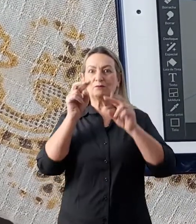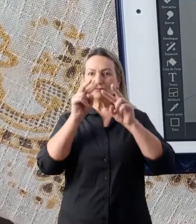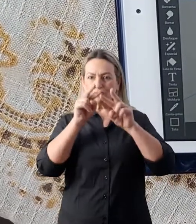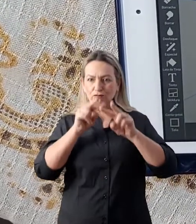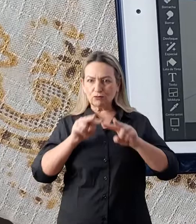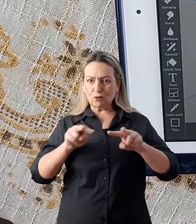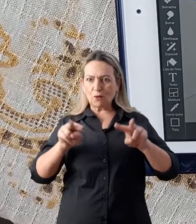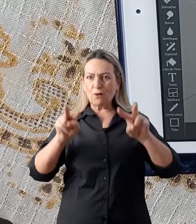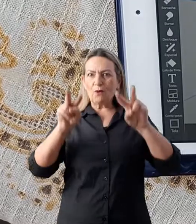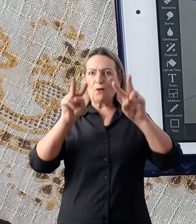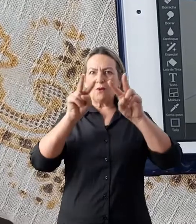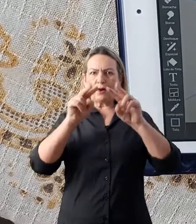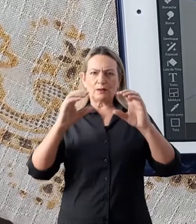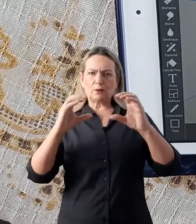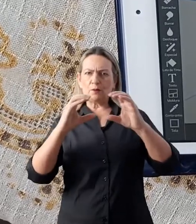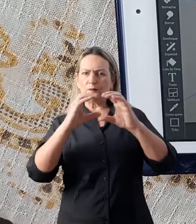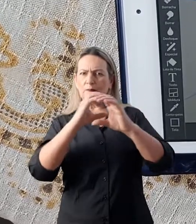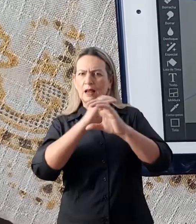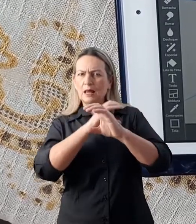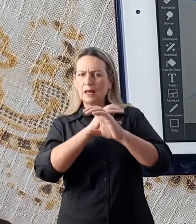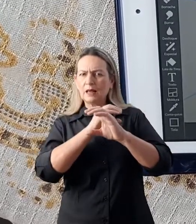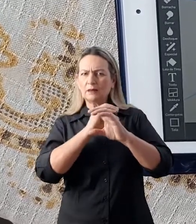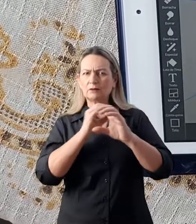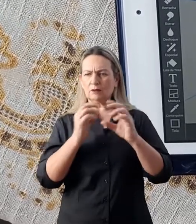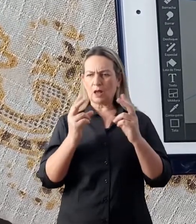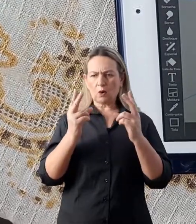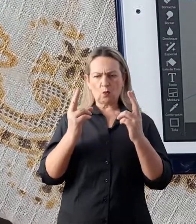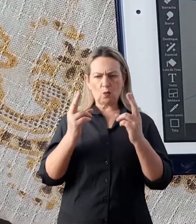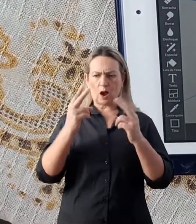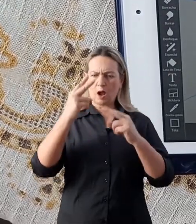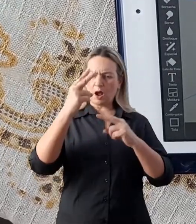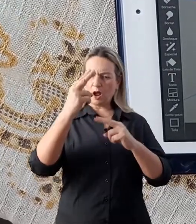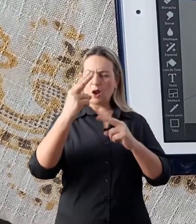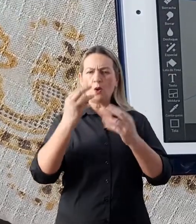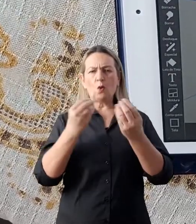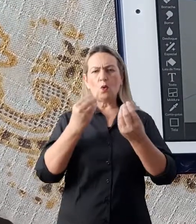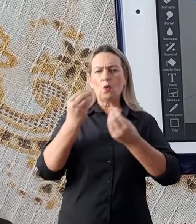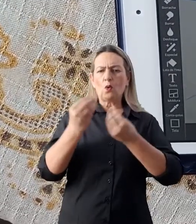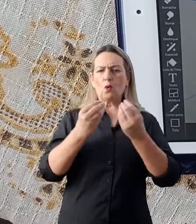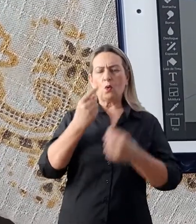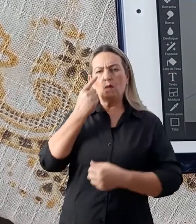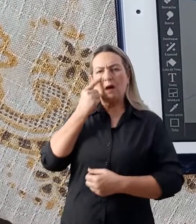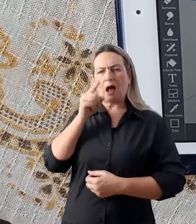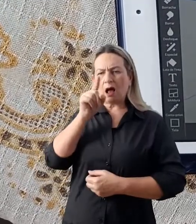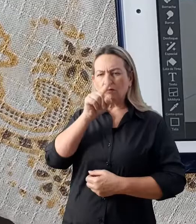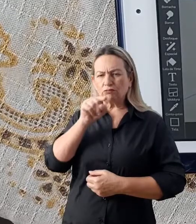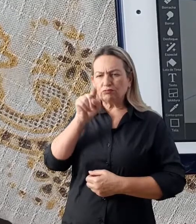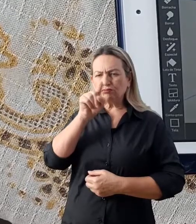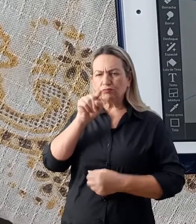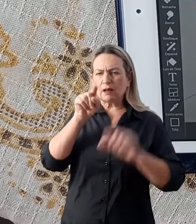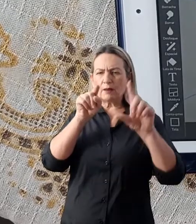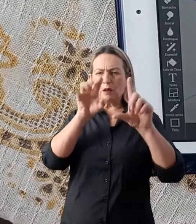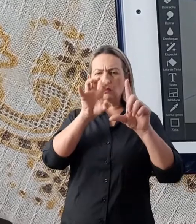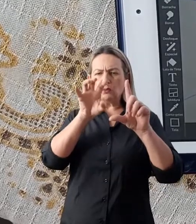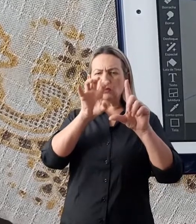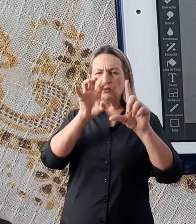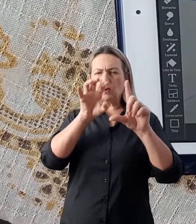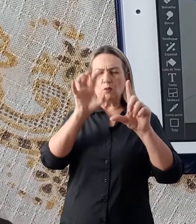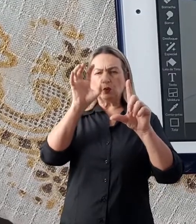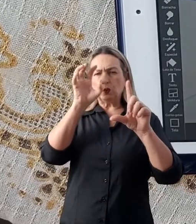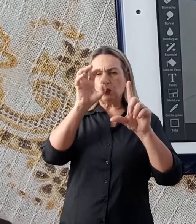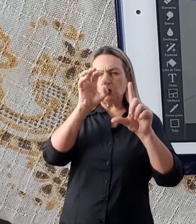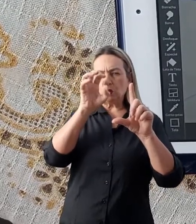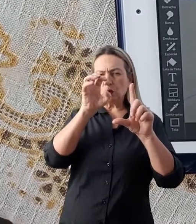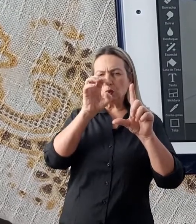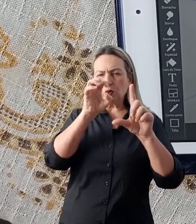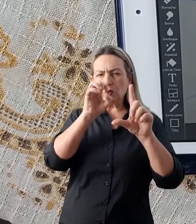completa e verifica se tem algum lado que tem mais informação, outro que tem menos, sabe? Por exemplo, aqui tem muita informação, tá muito escuro, aqui tá